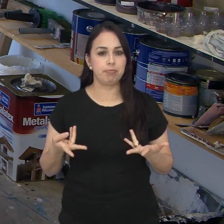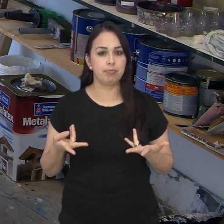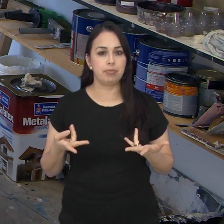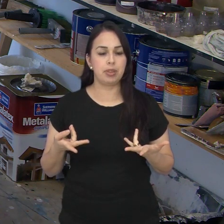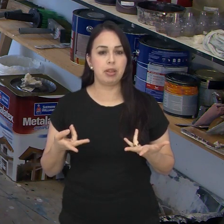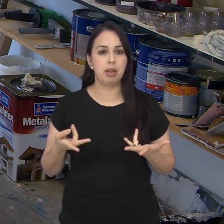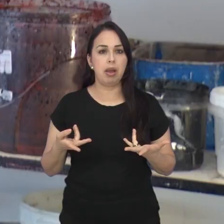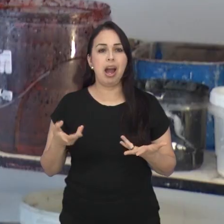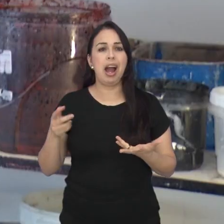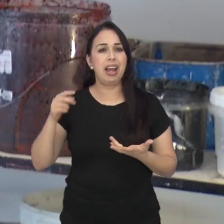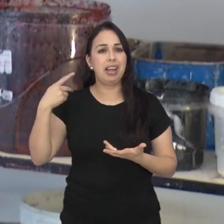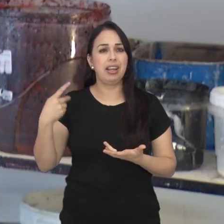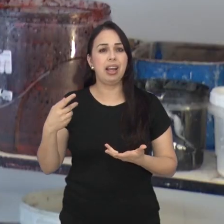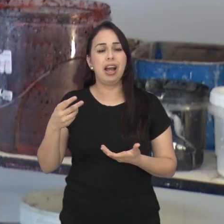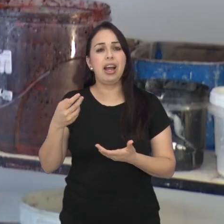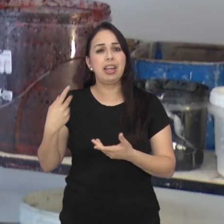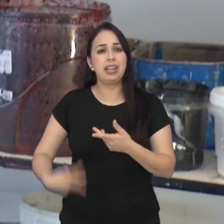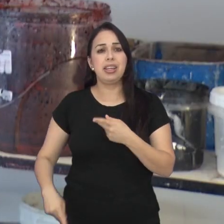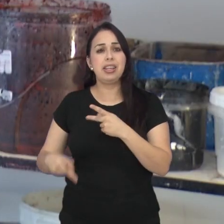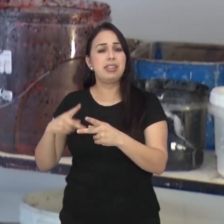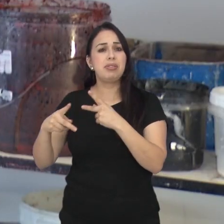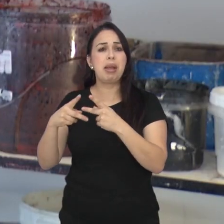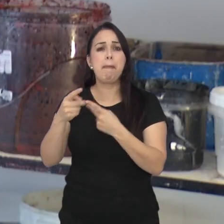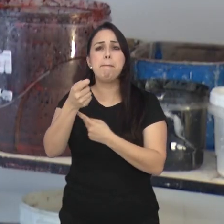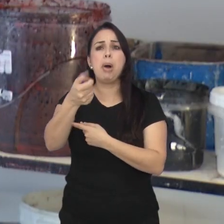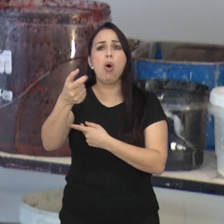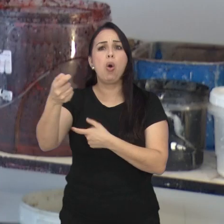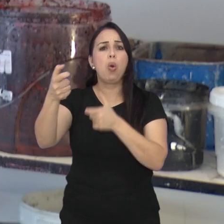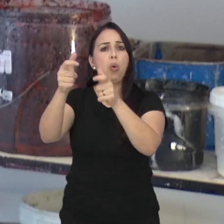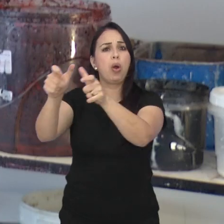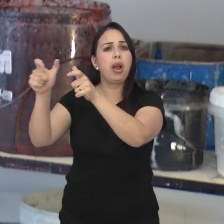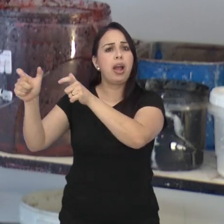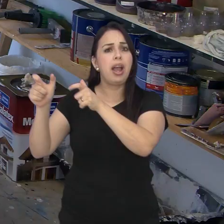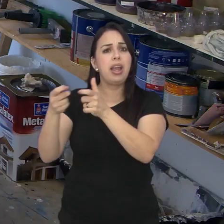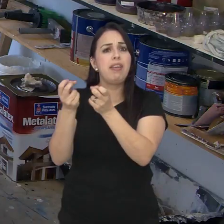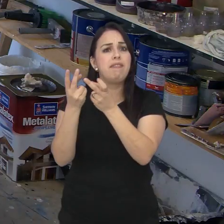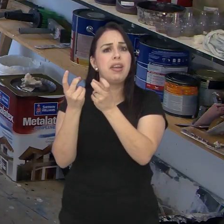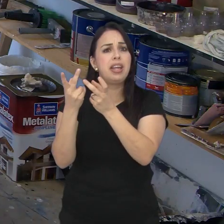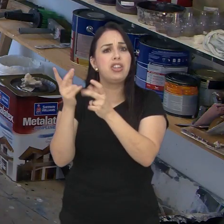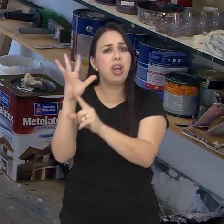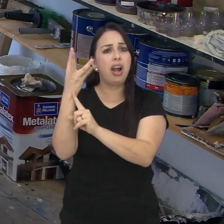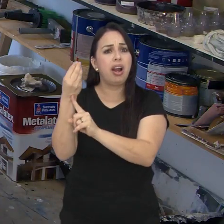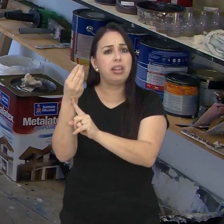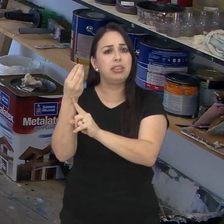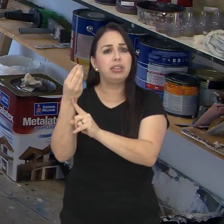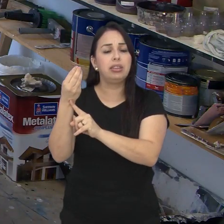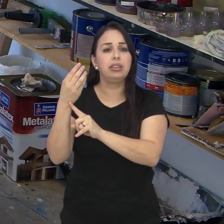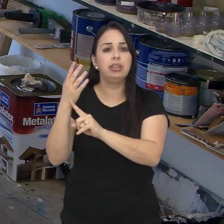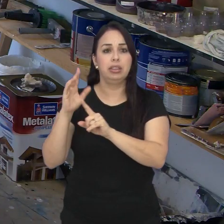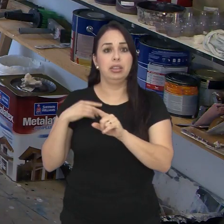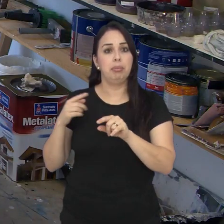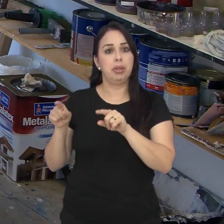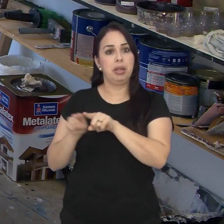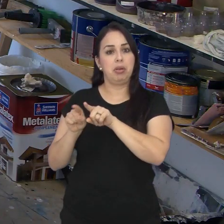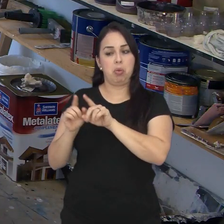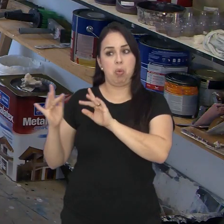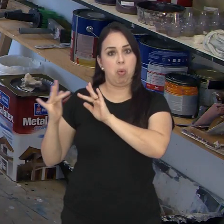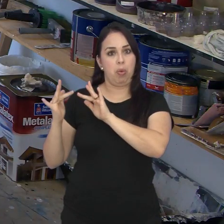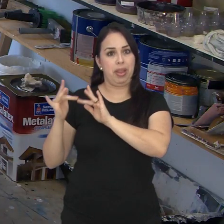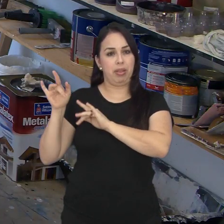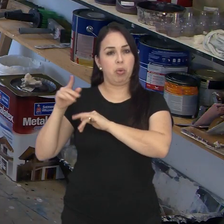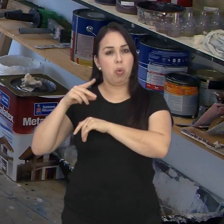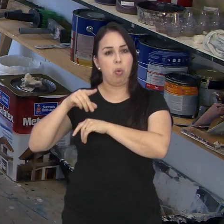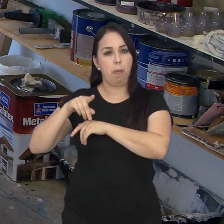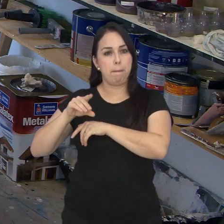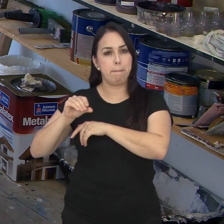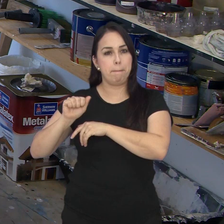são poucas galerias de arte aqui em São José, né, e uma conversa que a gente tem, né, que eu tenho com o Paulo